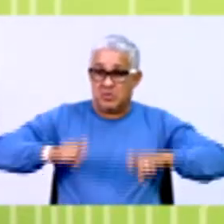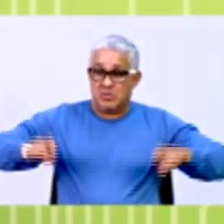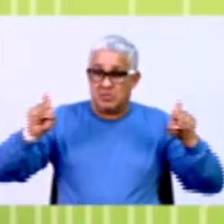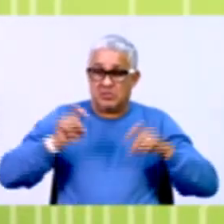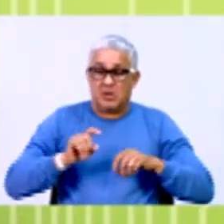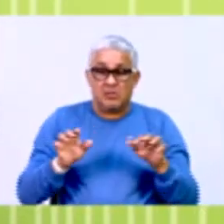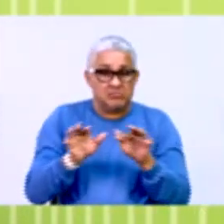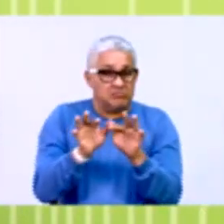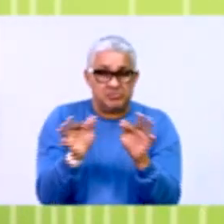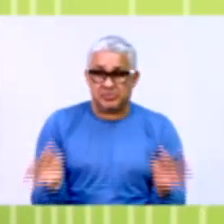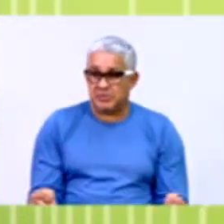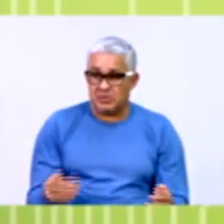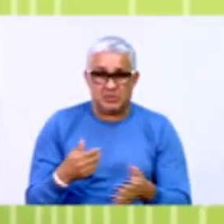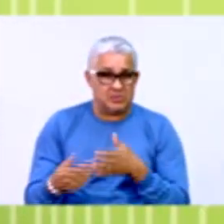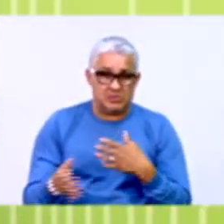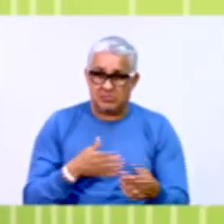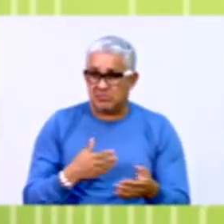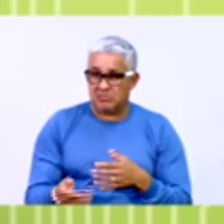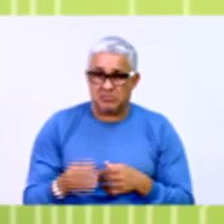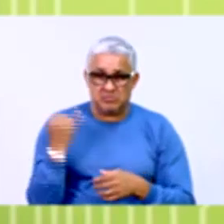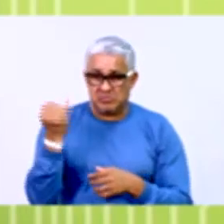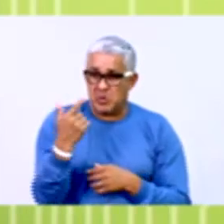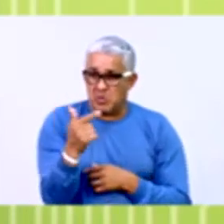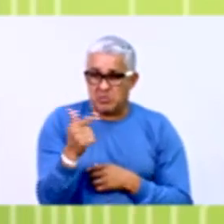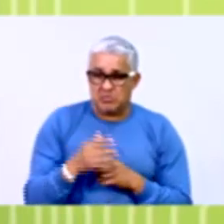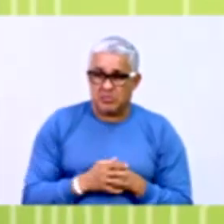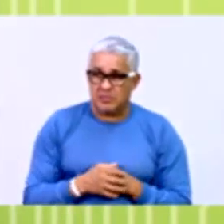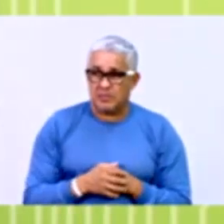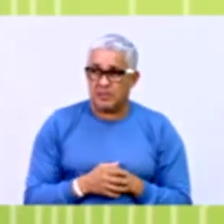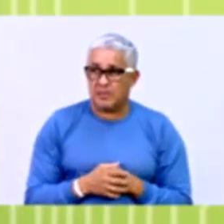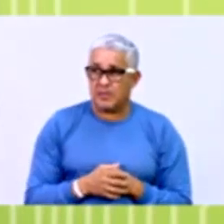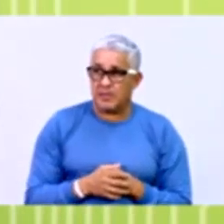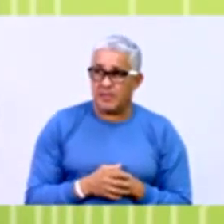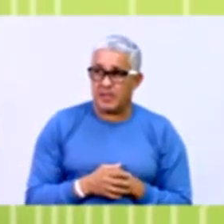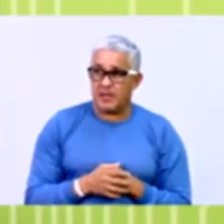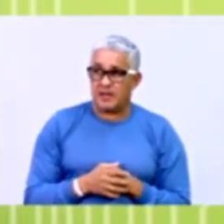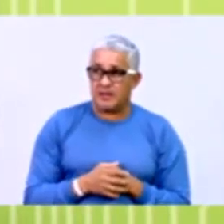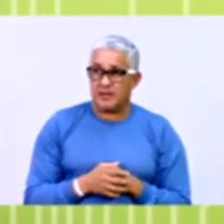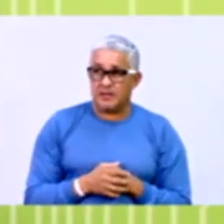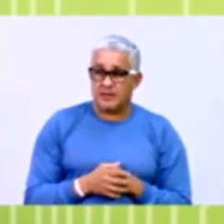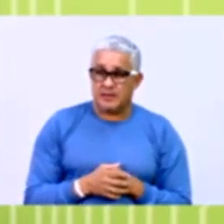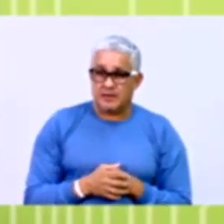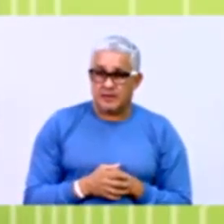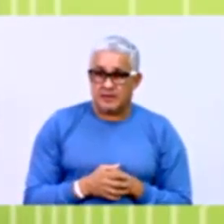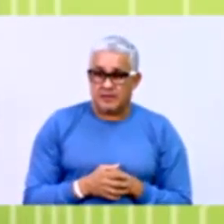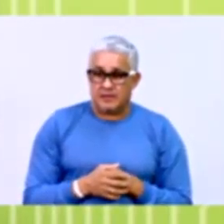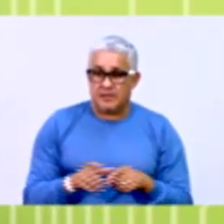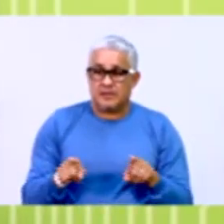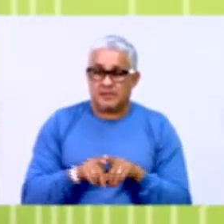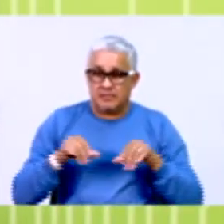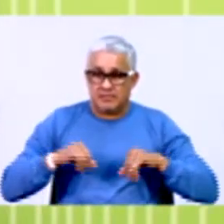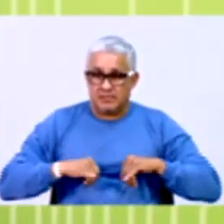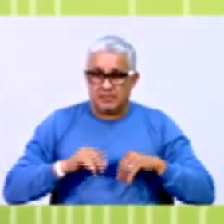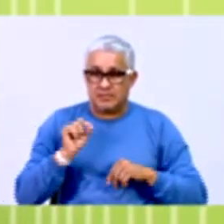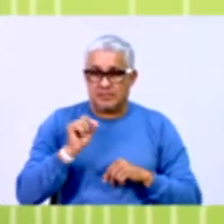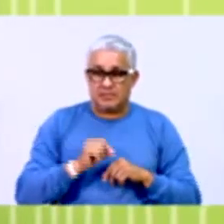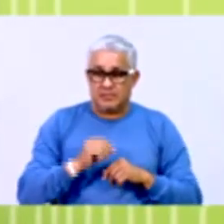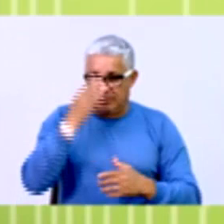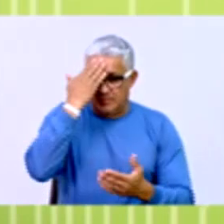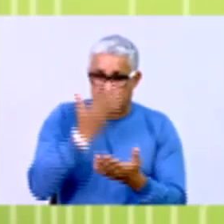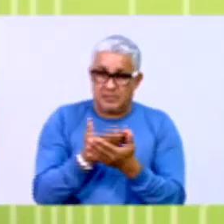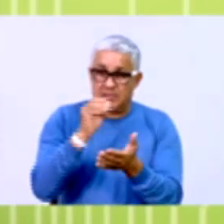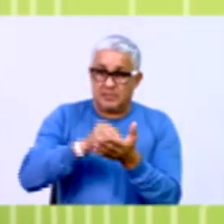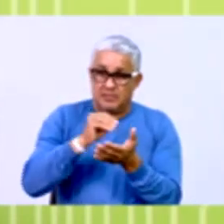que era utilizado ali como qualquer outro, sem uma importância realmente. E acabava que sofria realmente da questão da credibilidade, porque